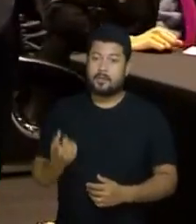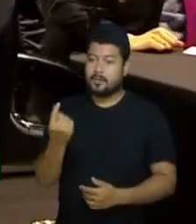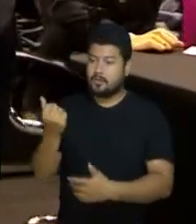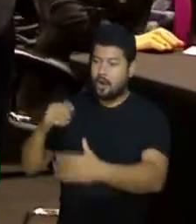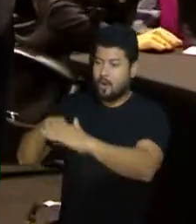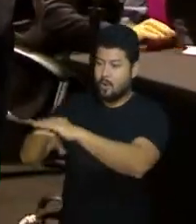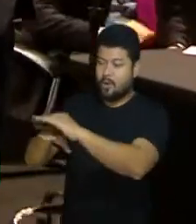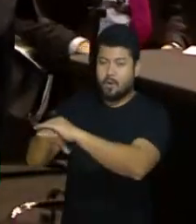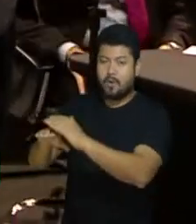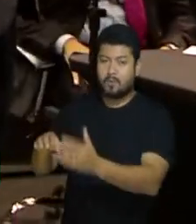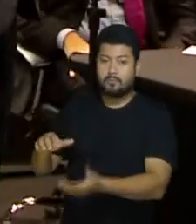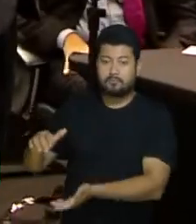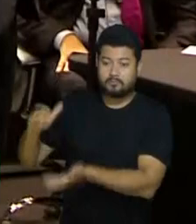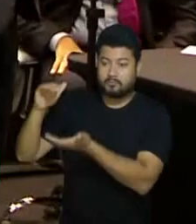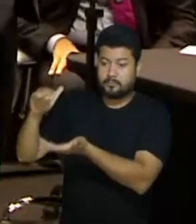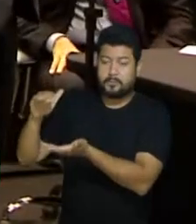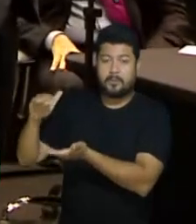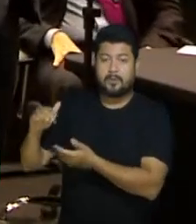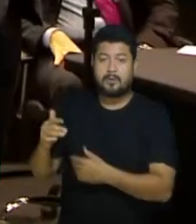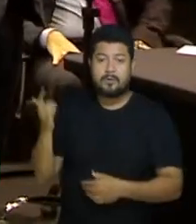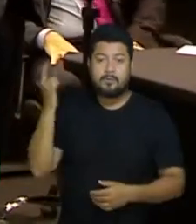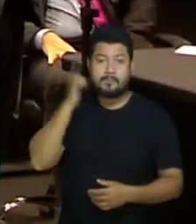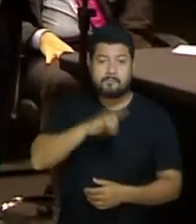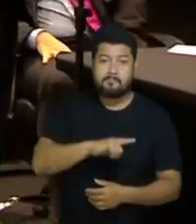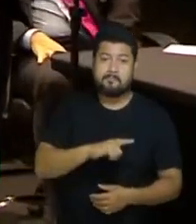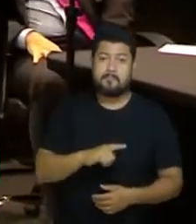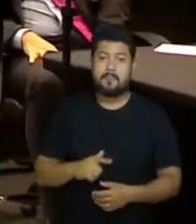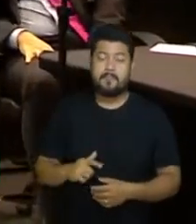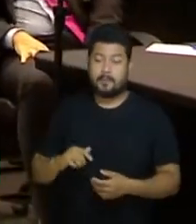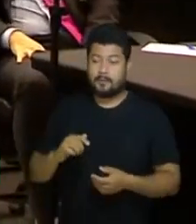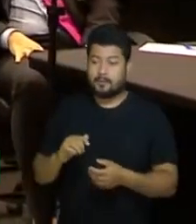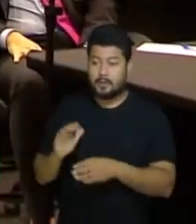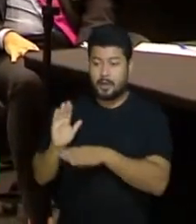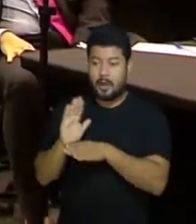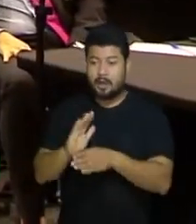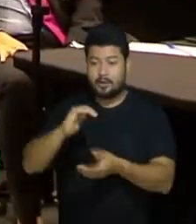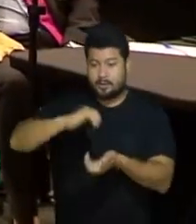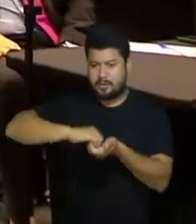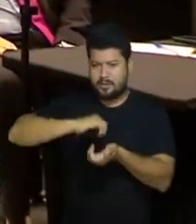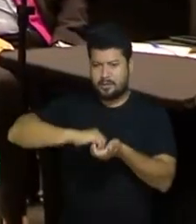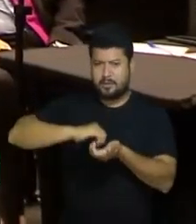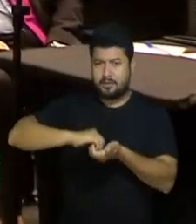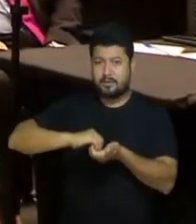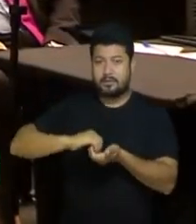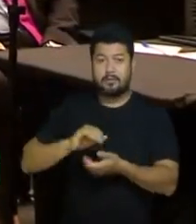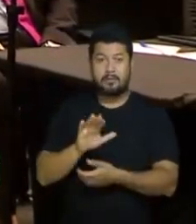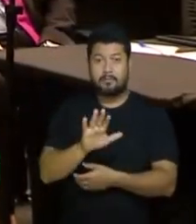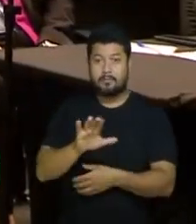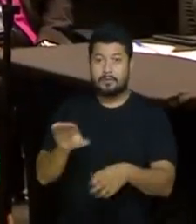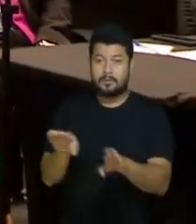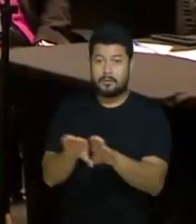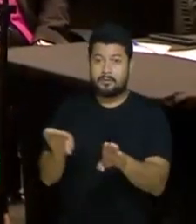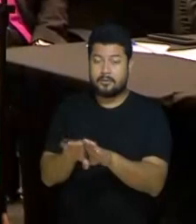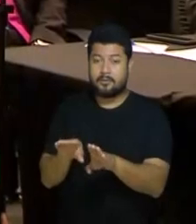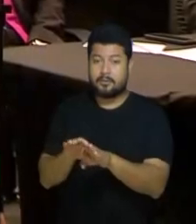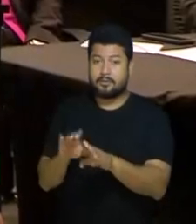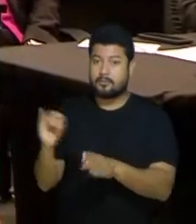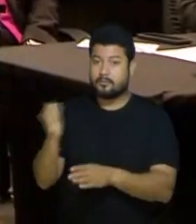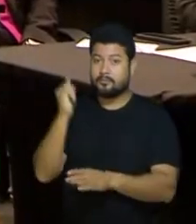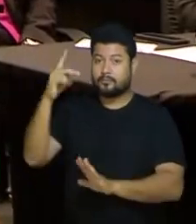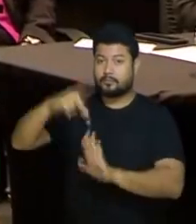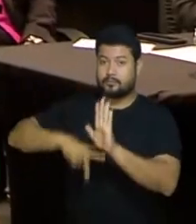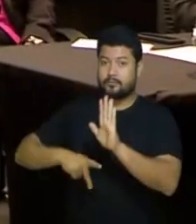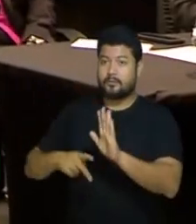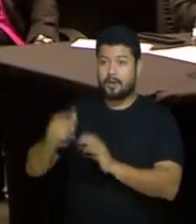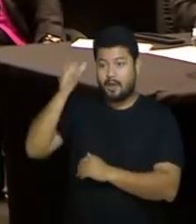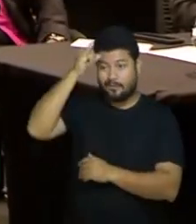seja colocado no fundo da Defesa Civil, mas também que ele possa ser usado para importantes projetos de